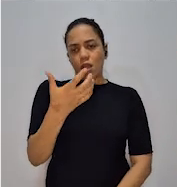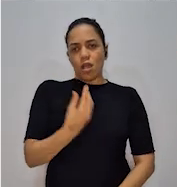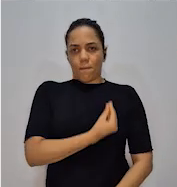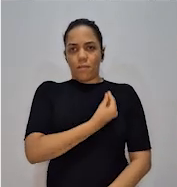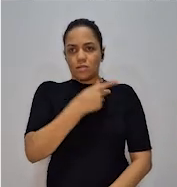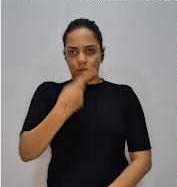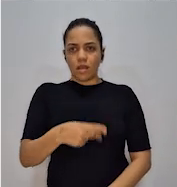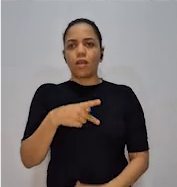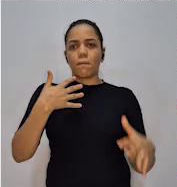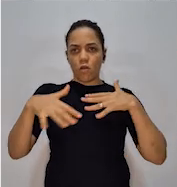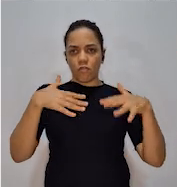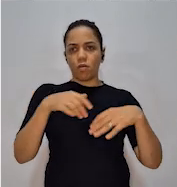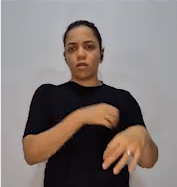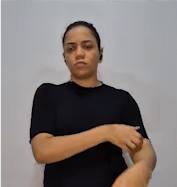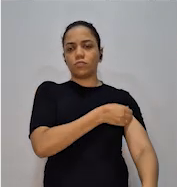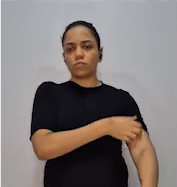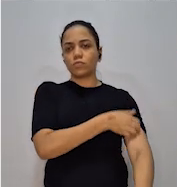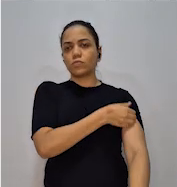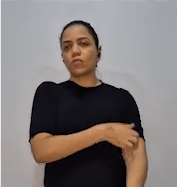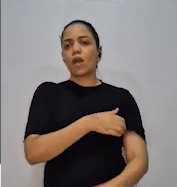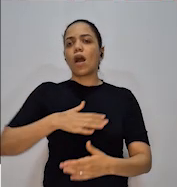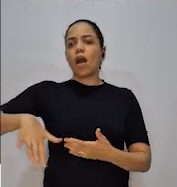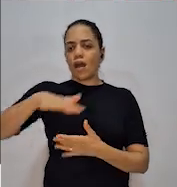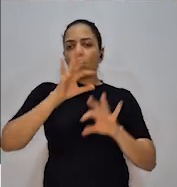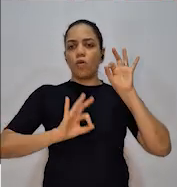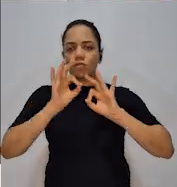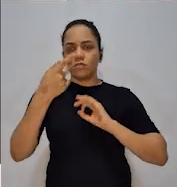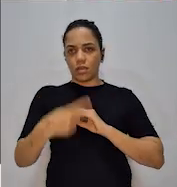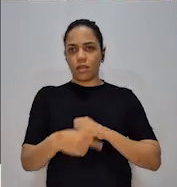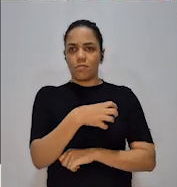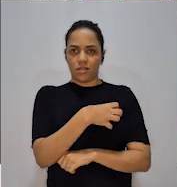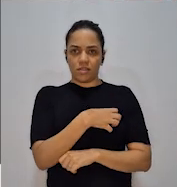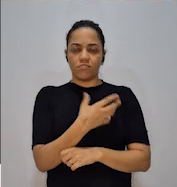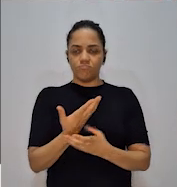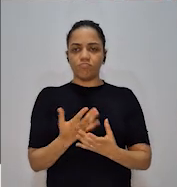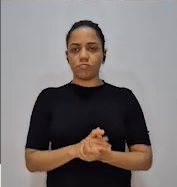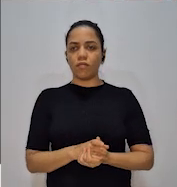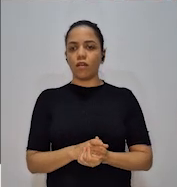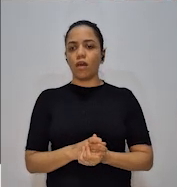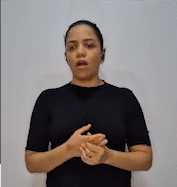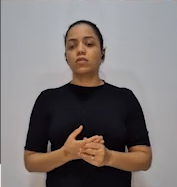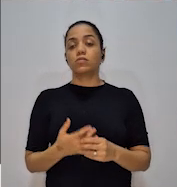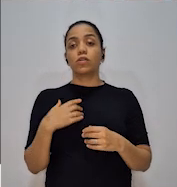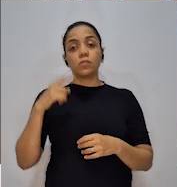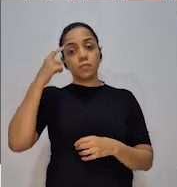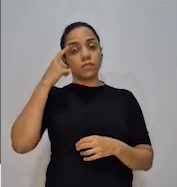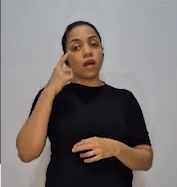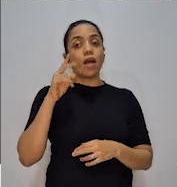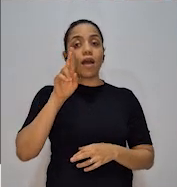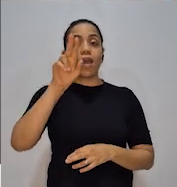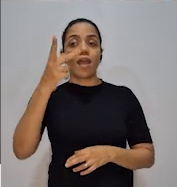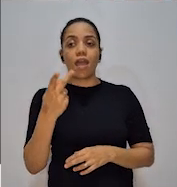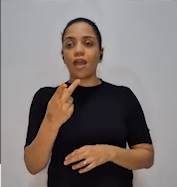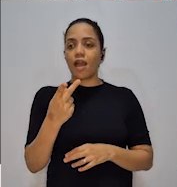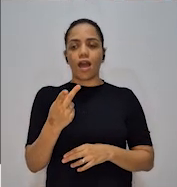deste movimento de organização da APSA na Bahia e para a gente fazer o RH fora do óbvio. Aí